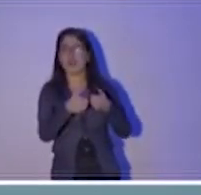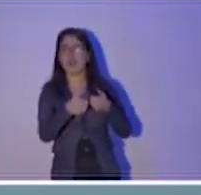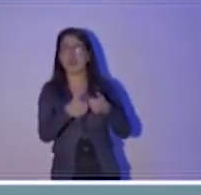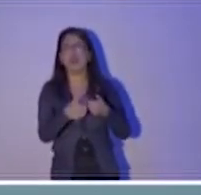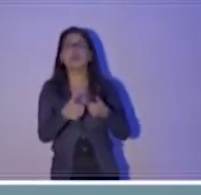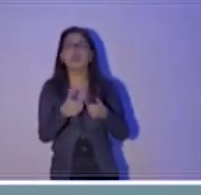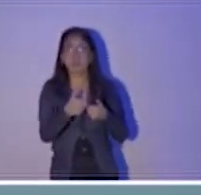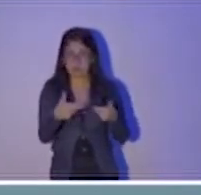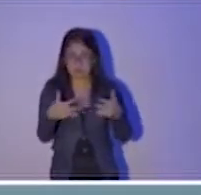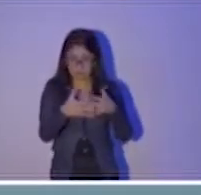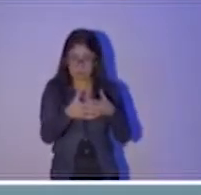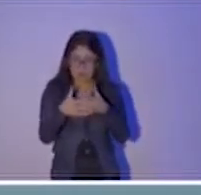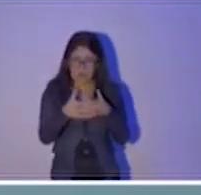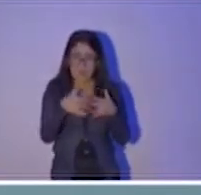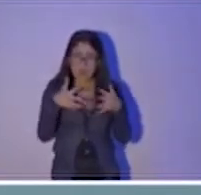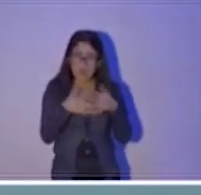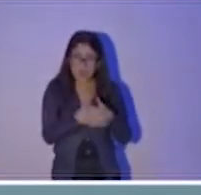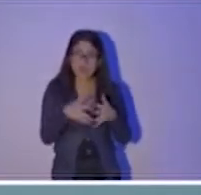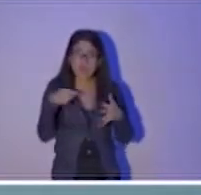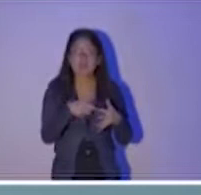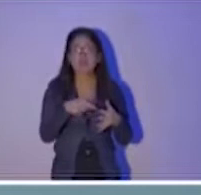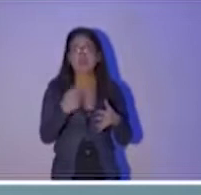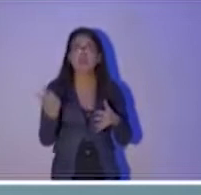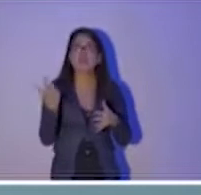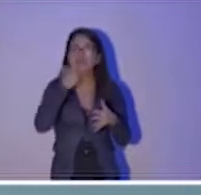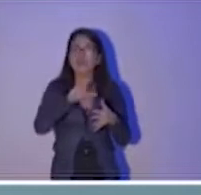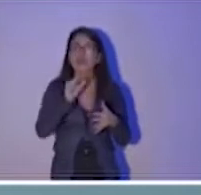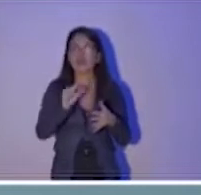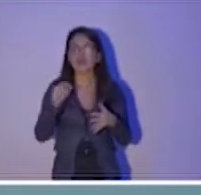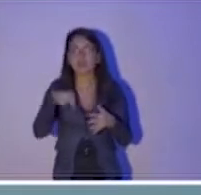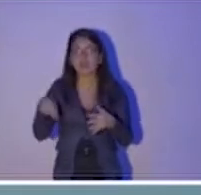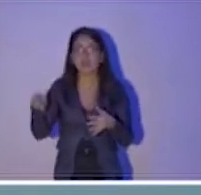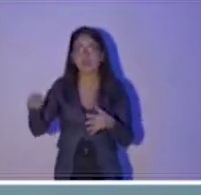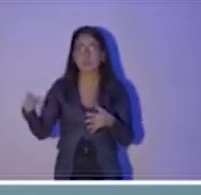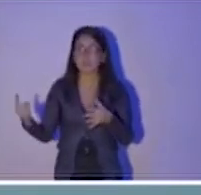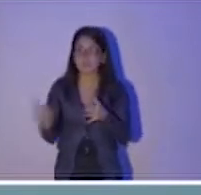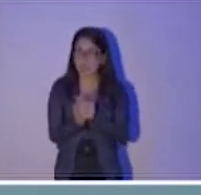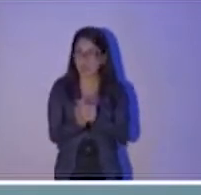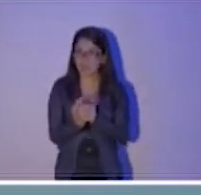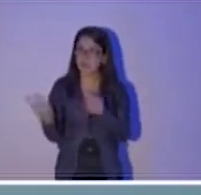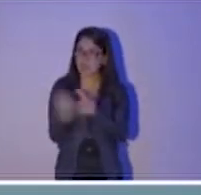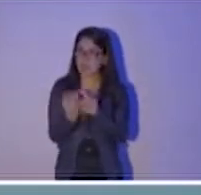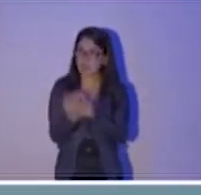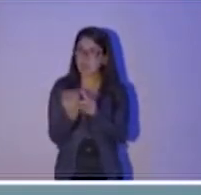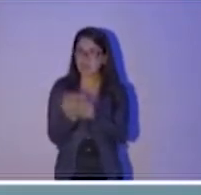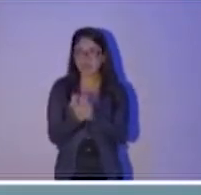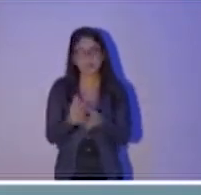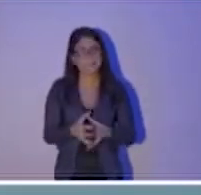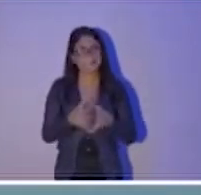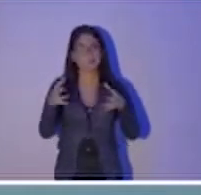complexidade toda, ela ganha vida quando o professor está por perto, quando ele de fato é chamado e